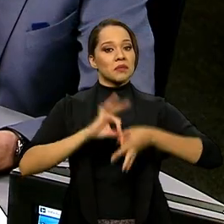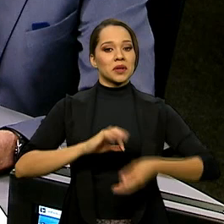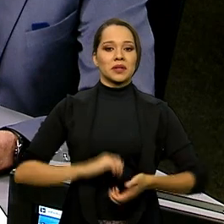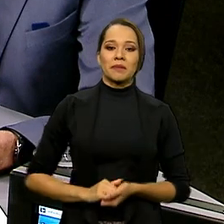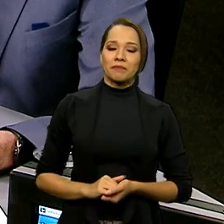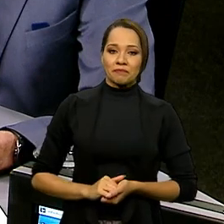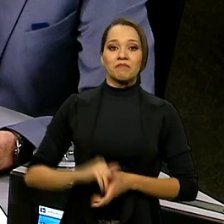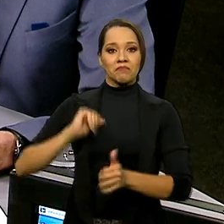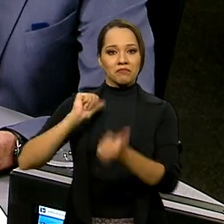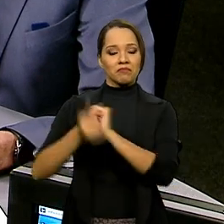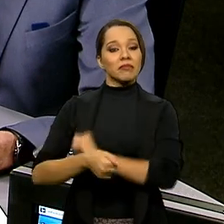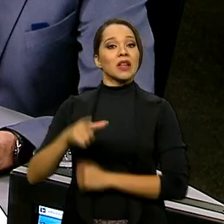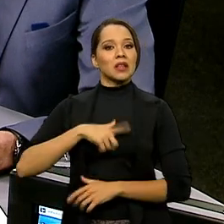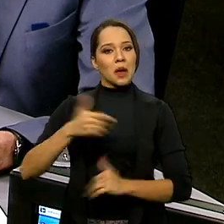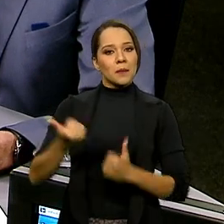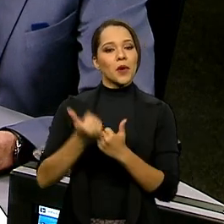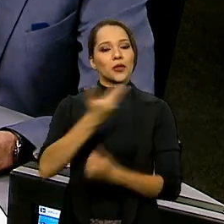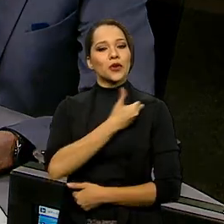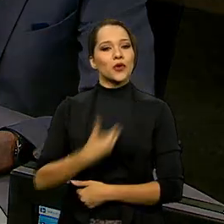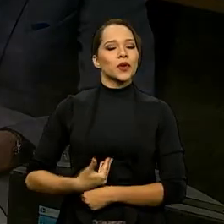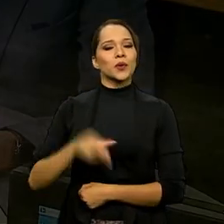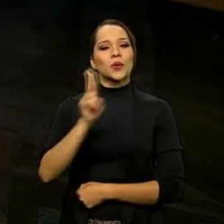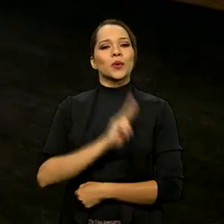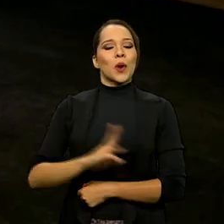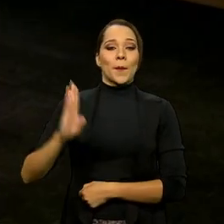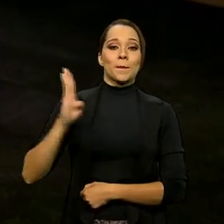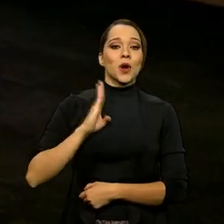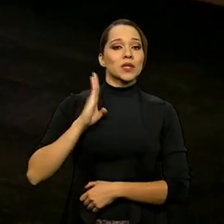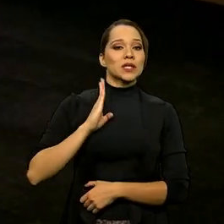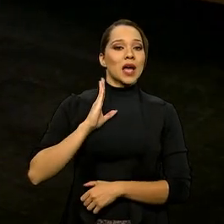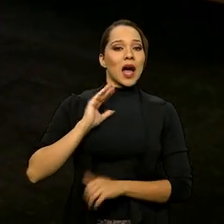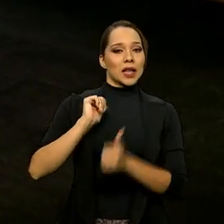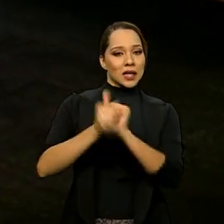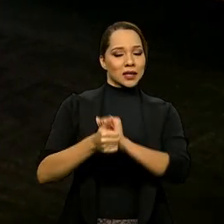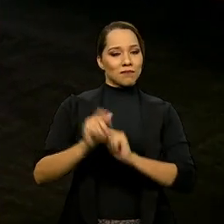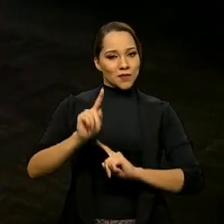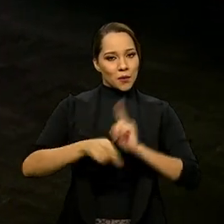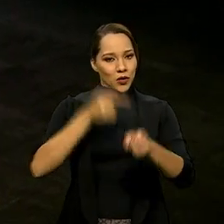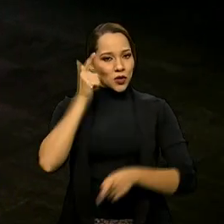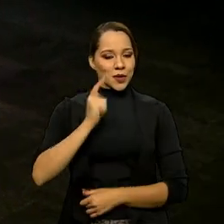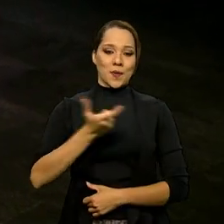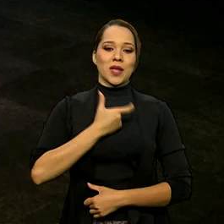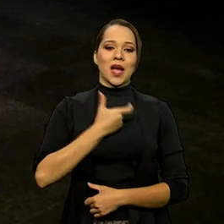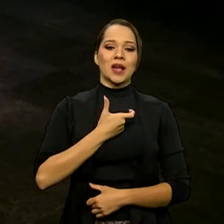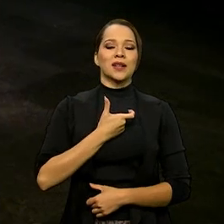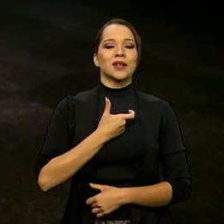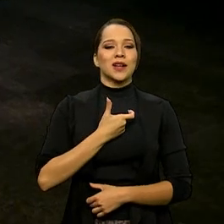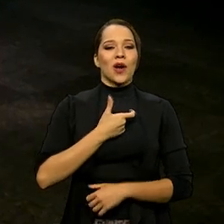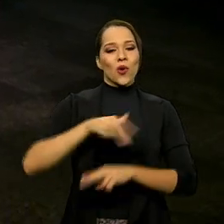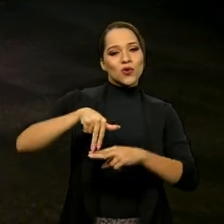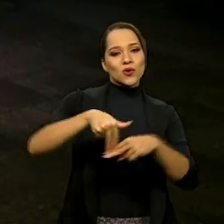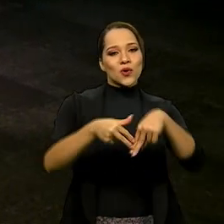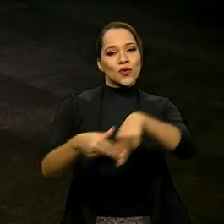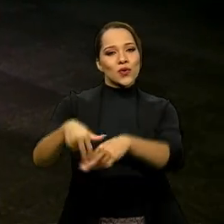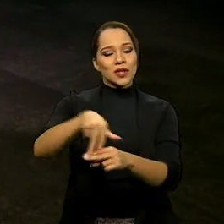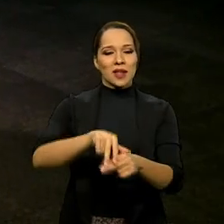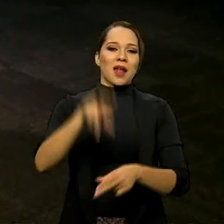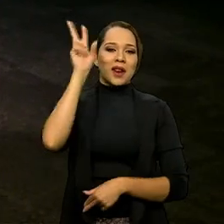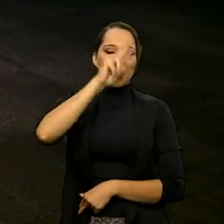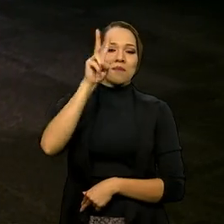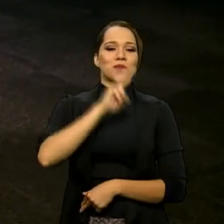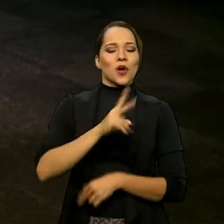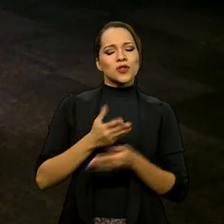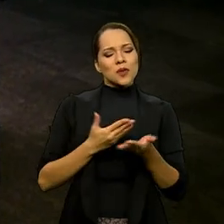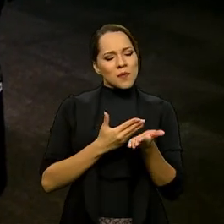Olímpicos. O esportista tem o apoio do governo por meio do Bolsa Atleta. Depois de conquistar a medalha, o surfista do Rio Grande do Norte lembrou da